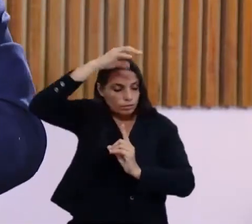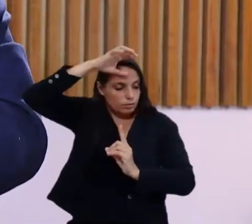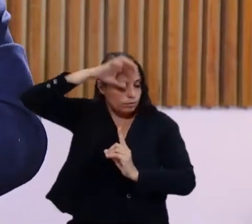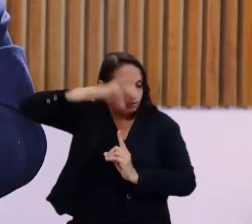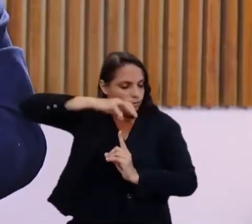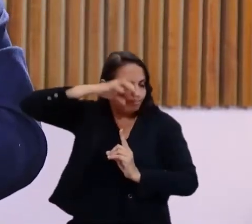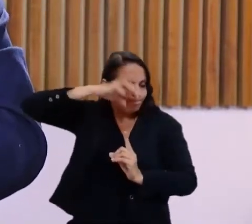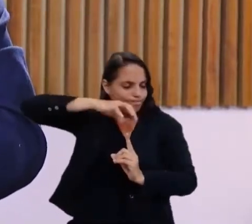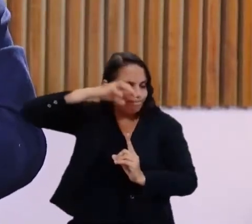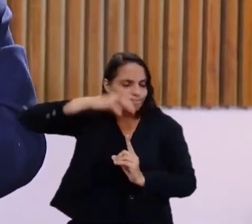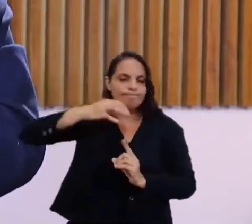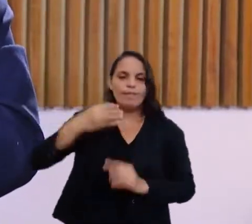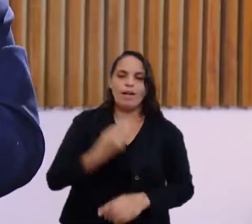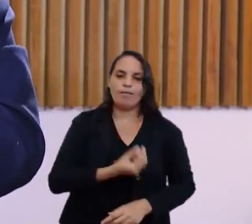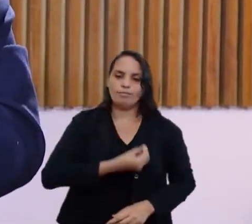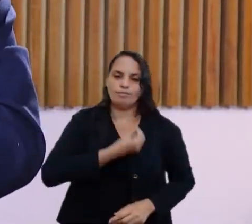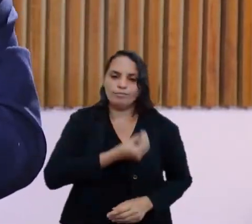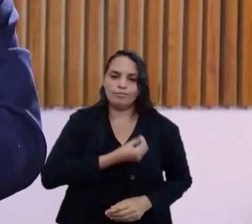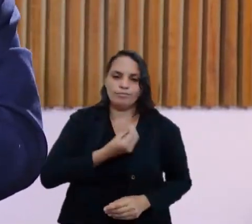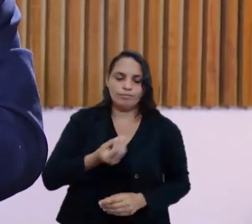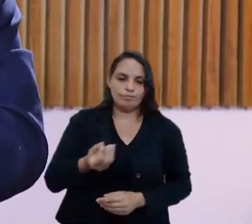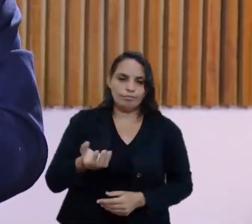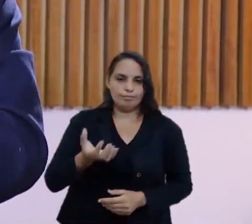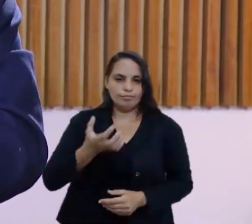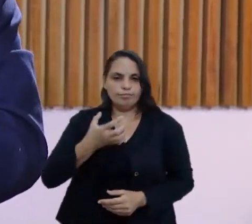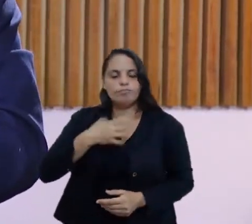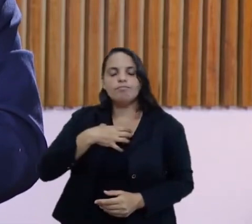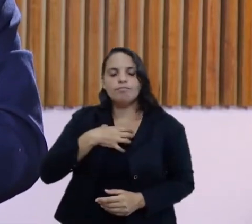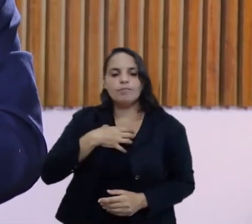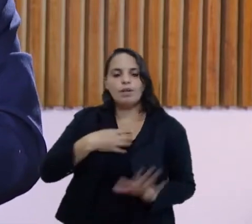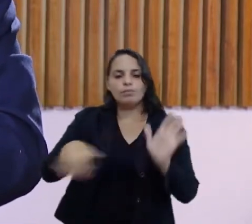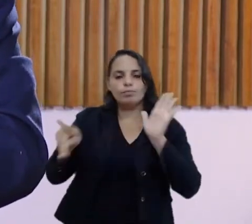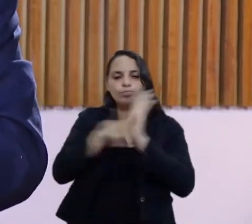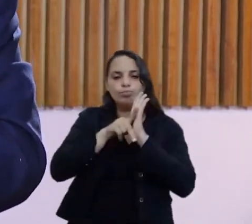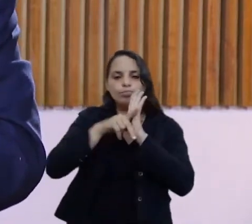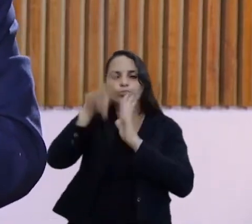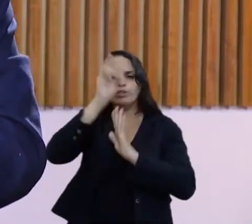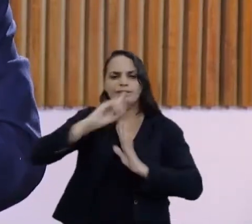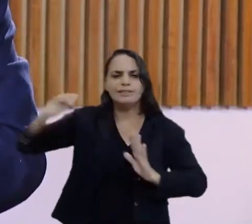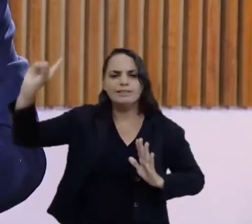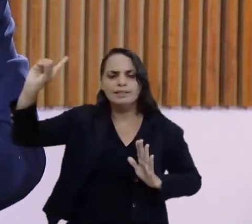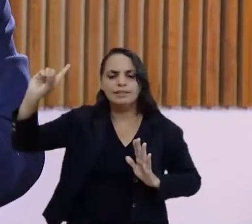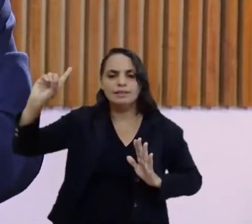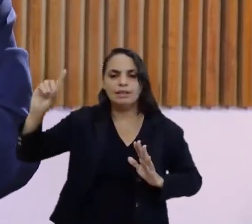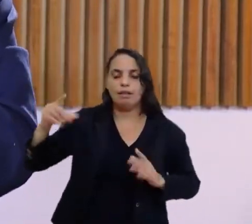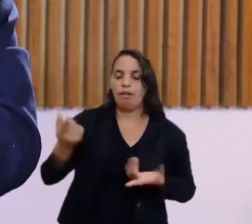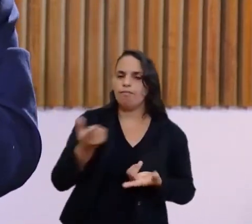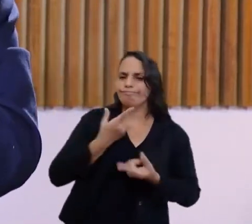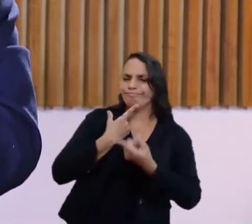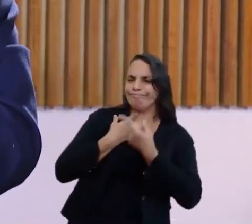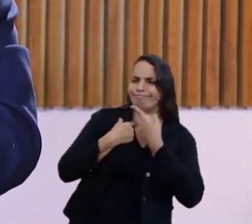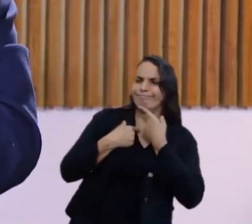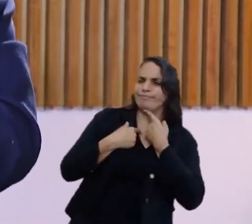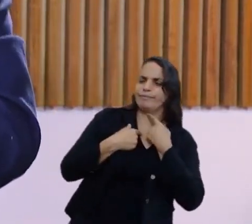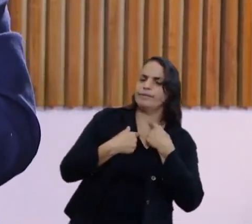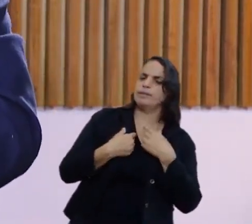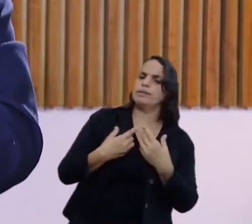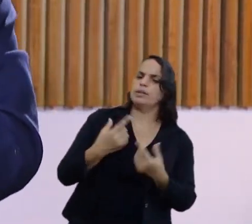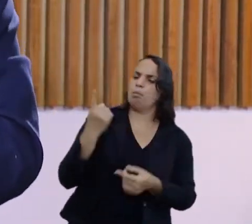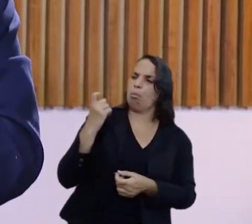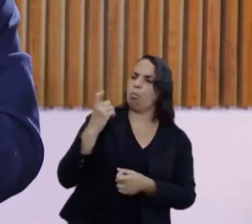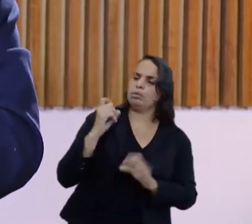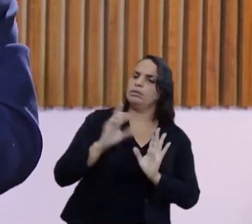na minha vida. Observem que a obra é divina. Isso aqui não depende de nós unicamente. A nossa parte